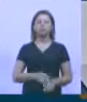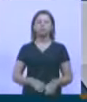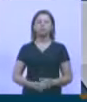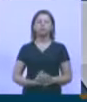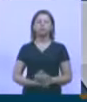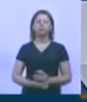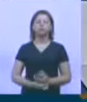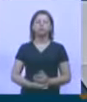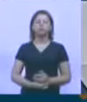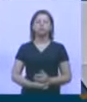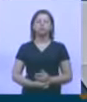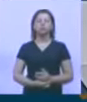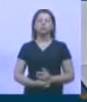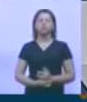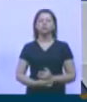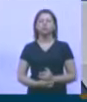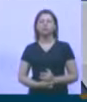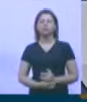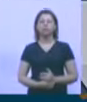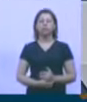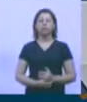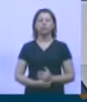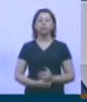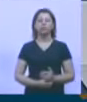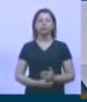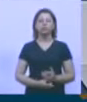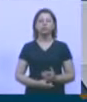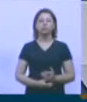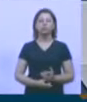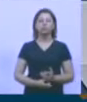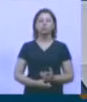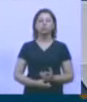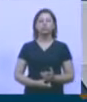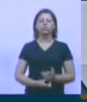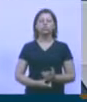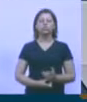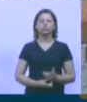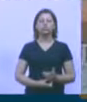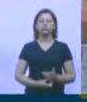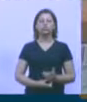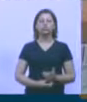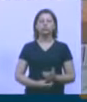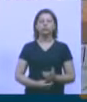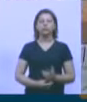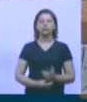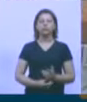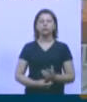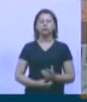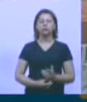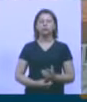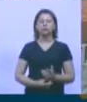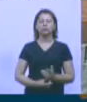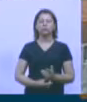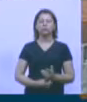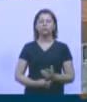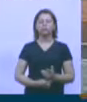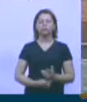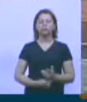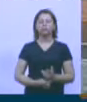often the so-called physical sickness are only symptoms of a deep emotional wound or